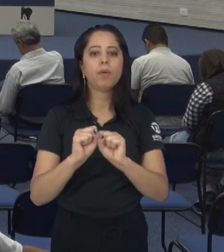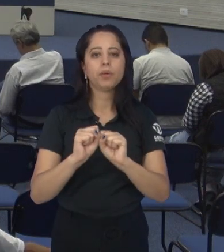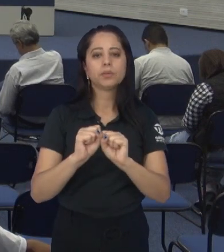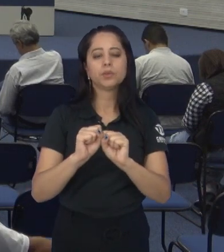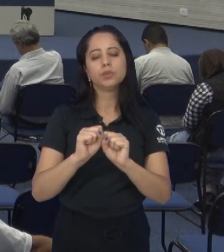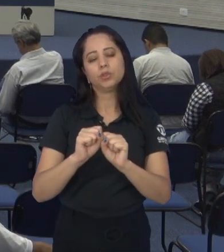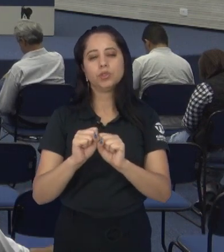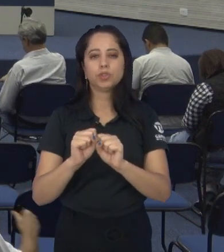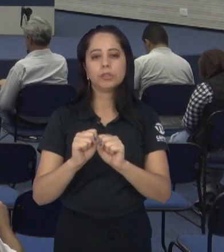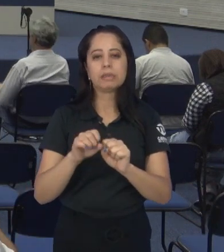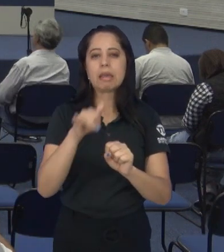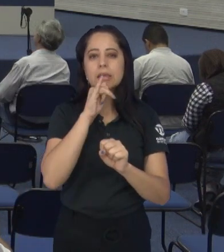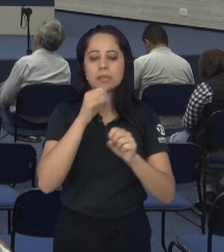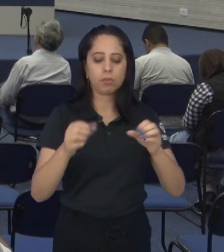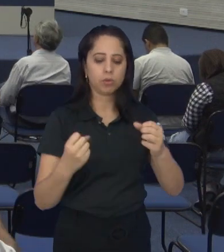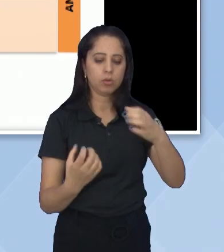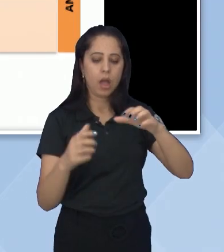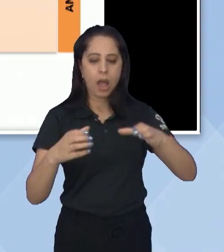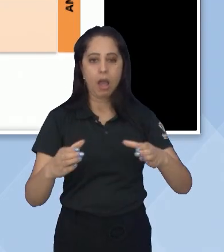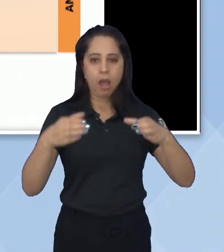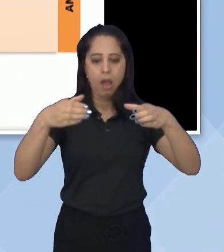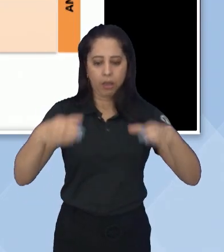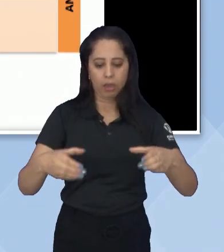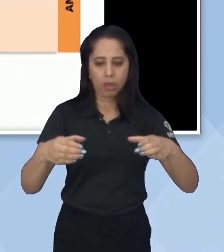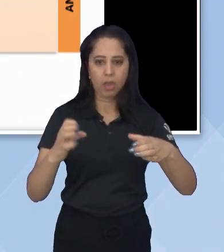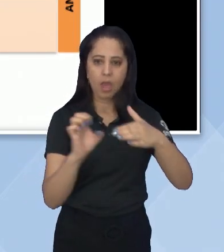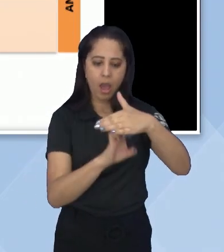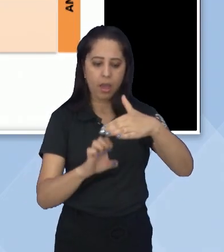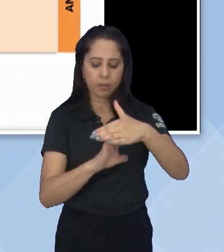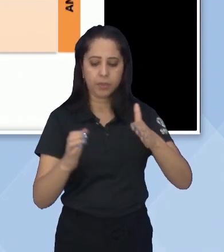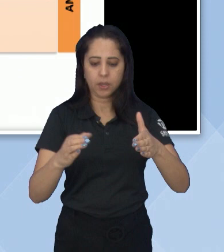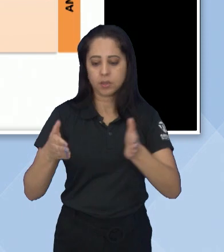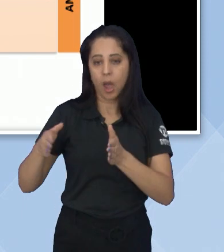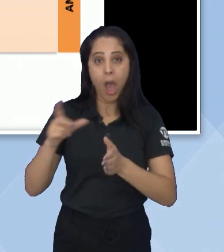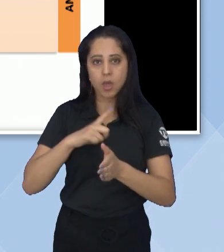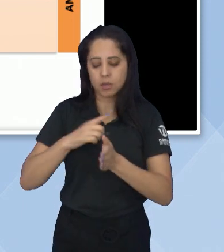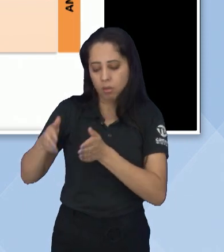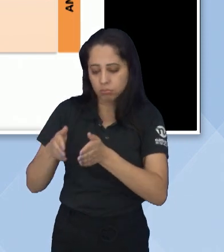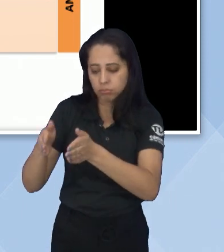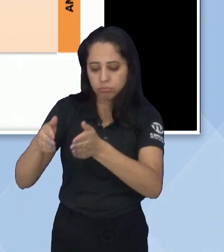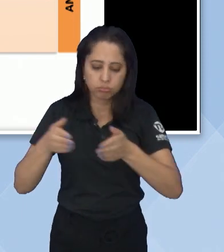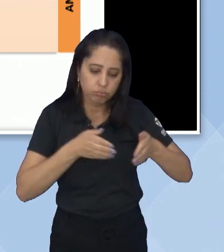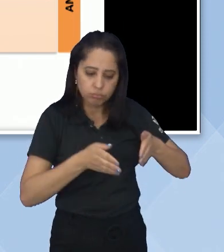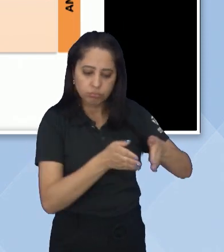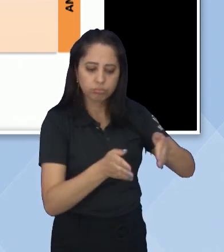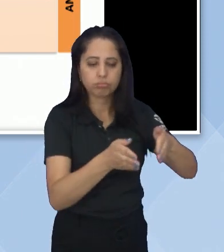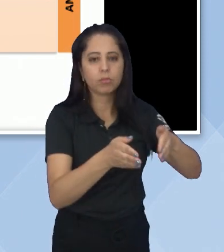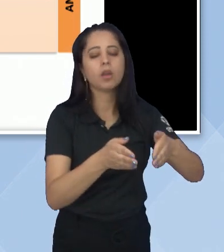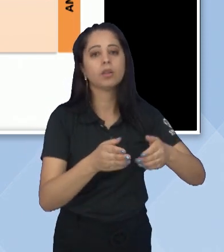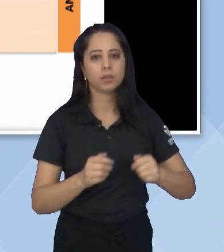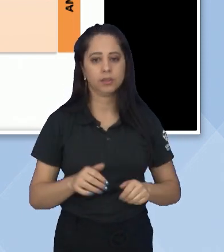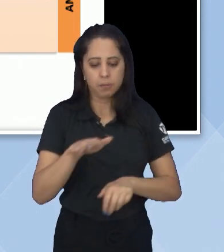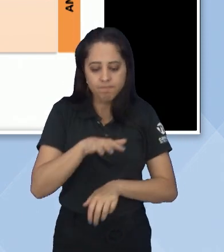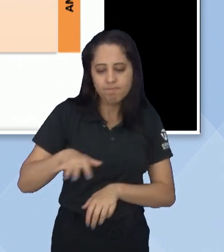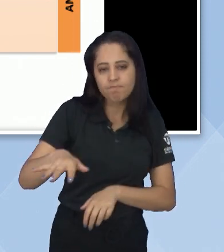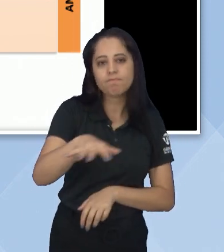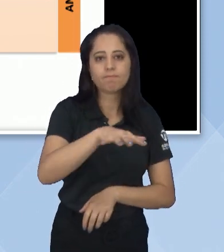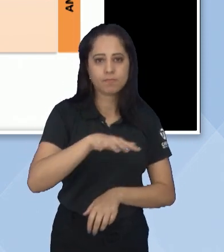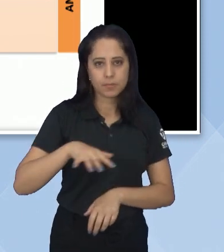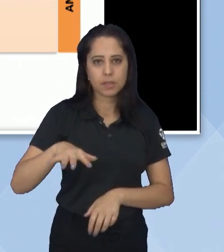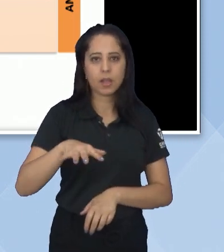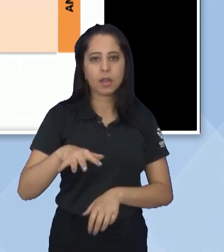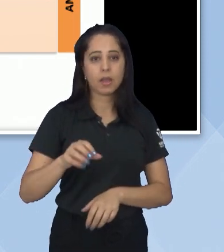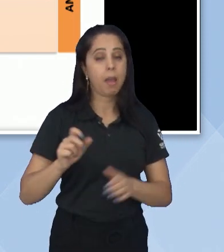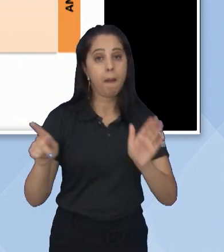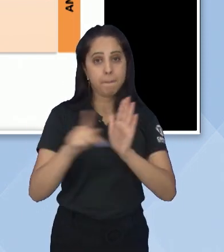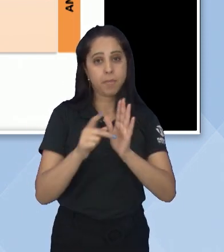para esses loteamentos industriais e para os usos industriais nas ruas opiniões que são as zonas de uso que trabalham somente com